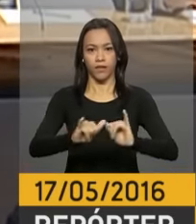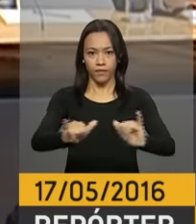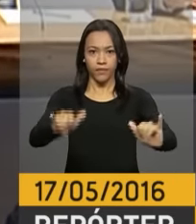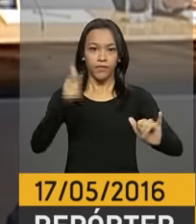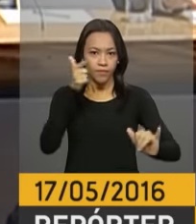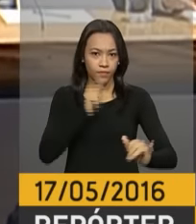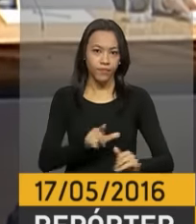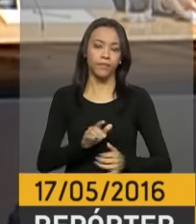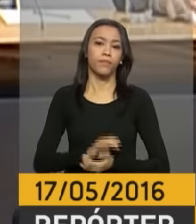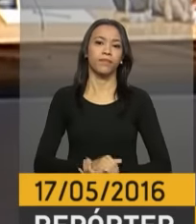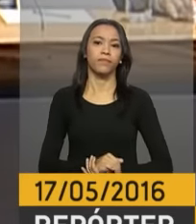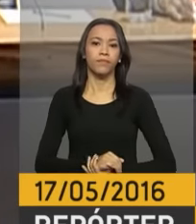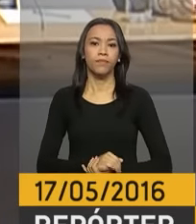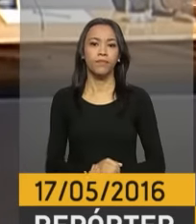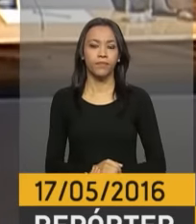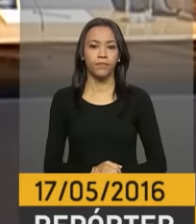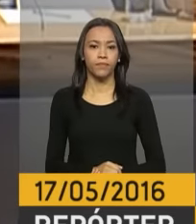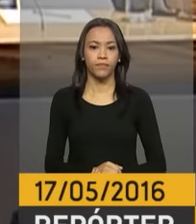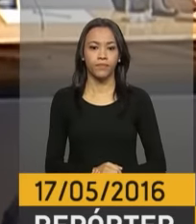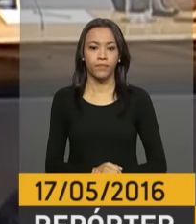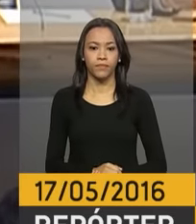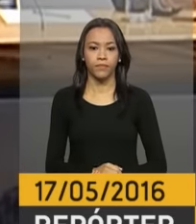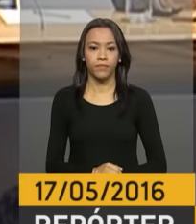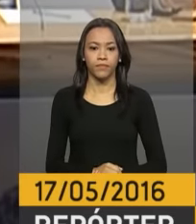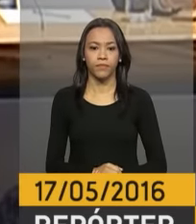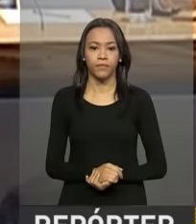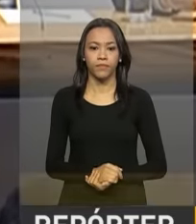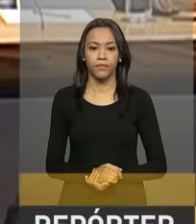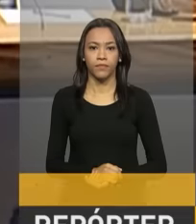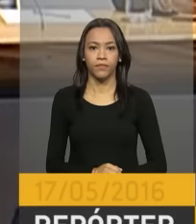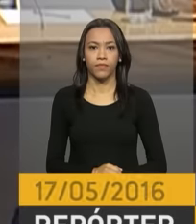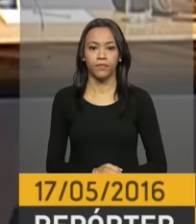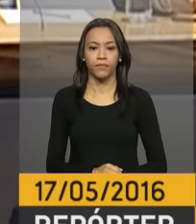lá. Não tem problema nenhum, não.